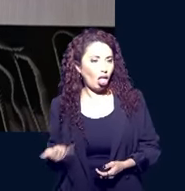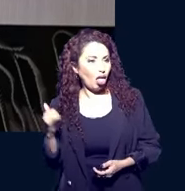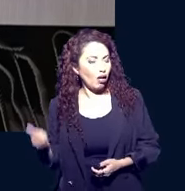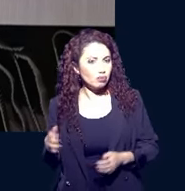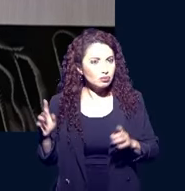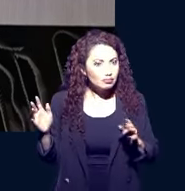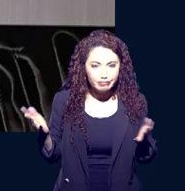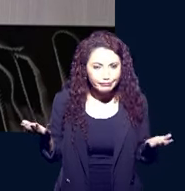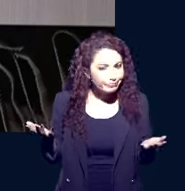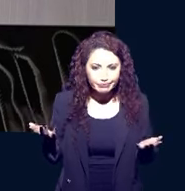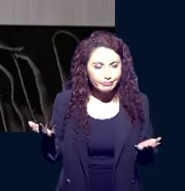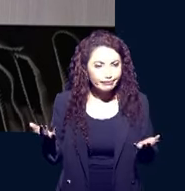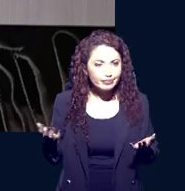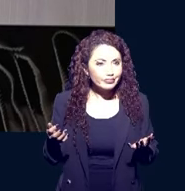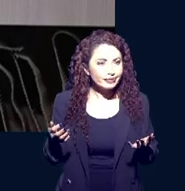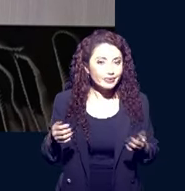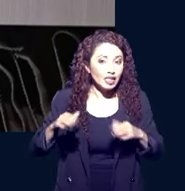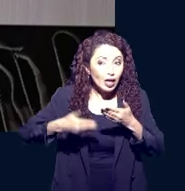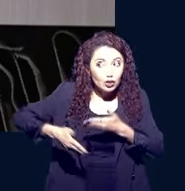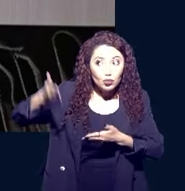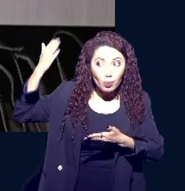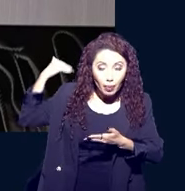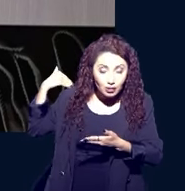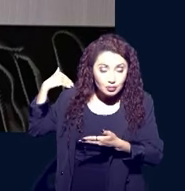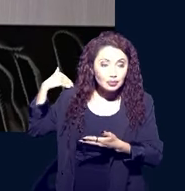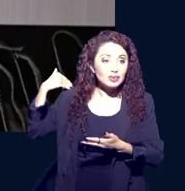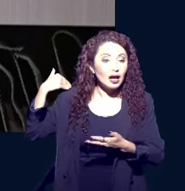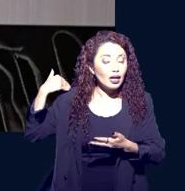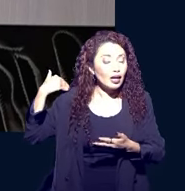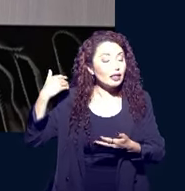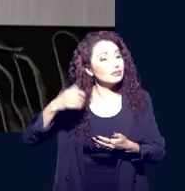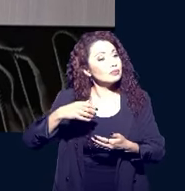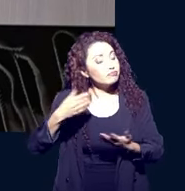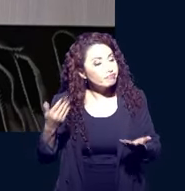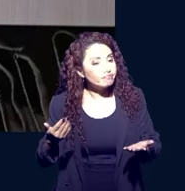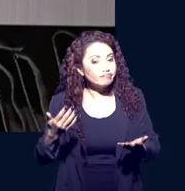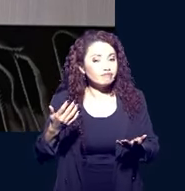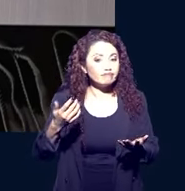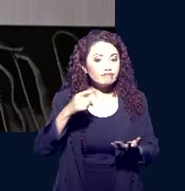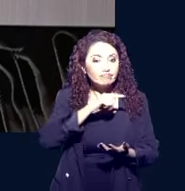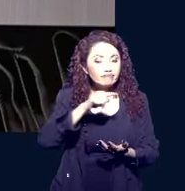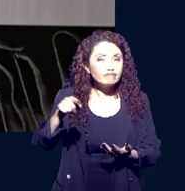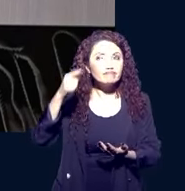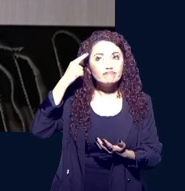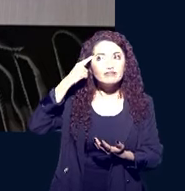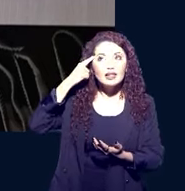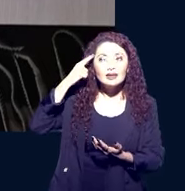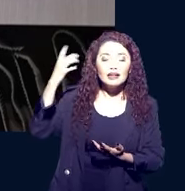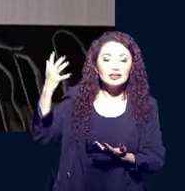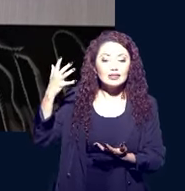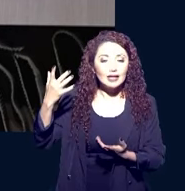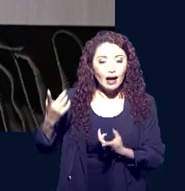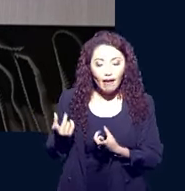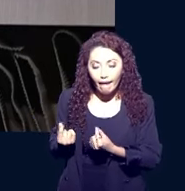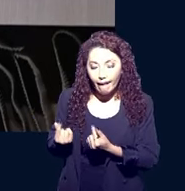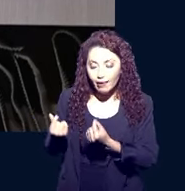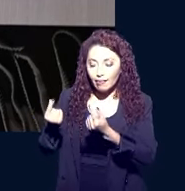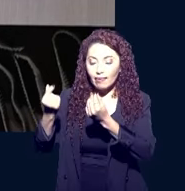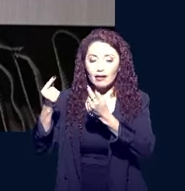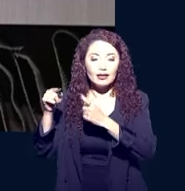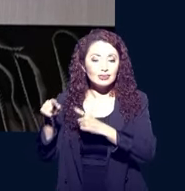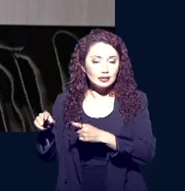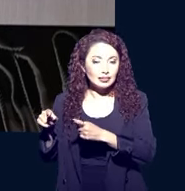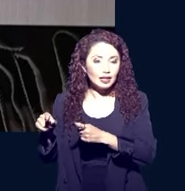que é associado a um passado que talvez justifique no tempo em que o as riquezas se deviam a